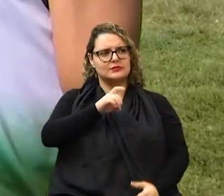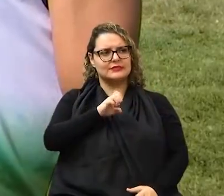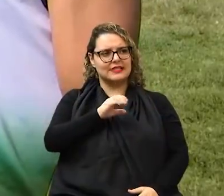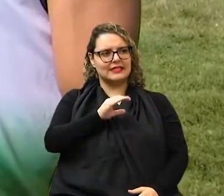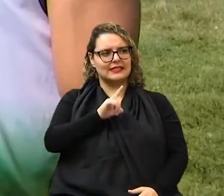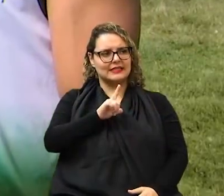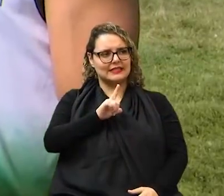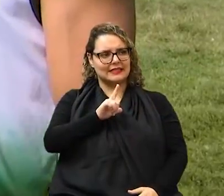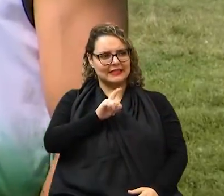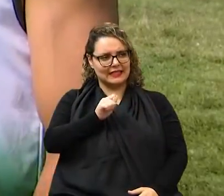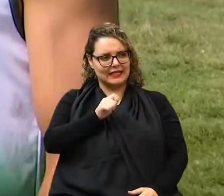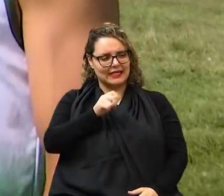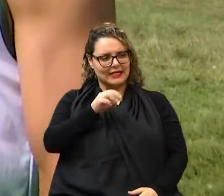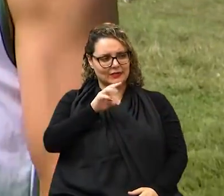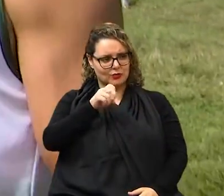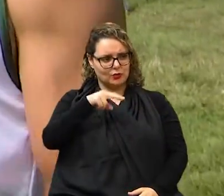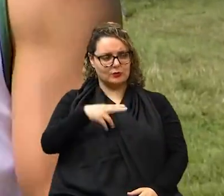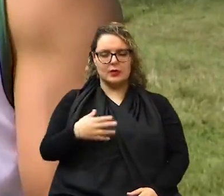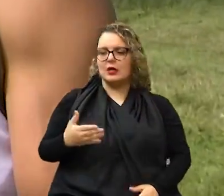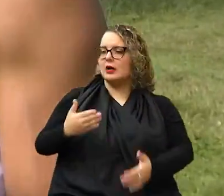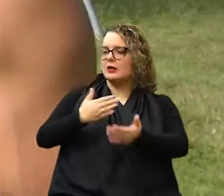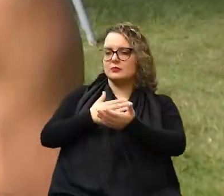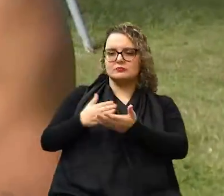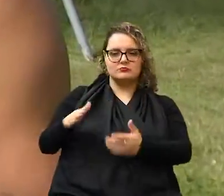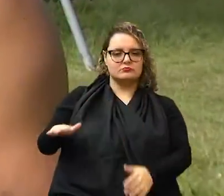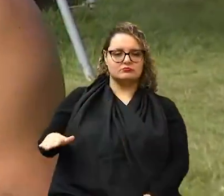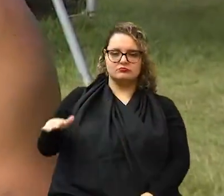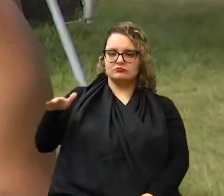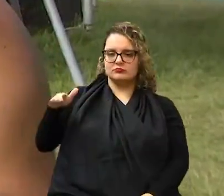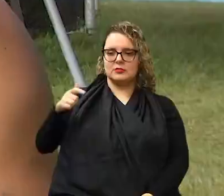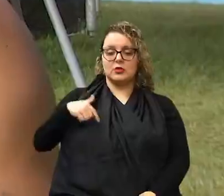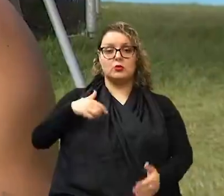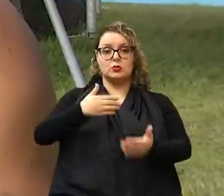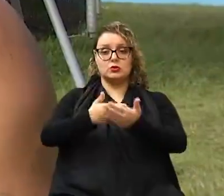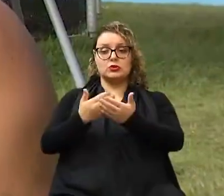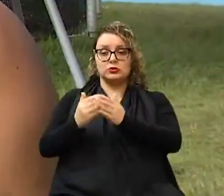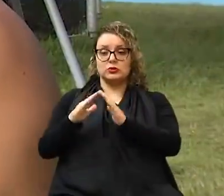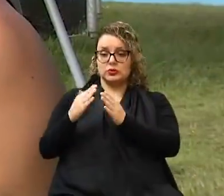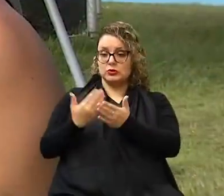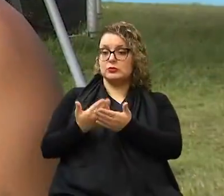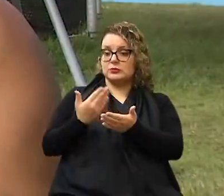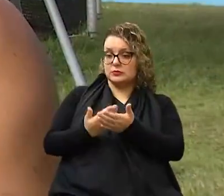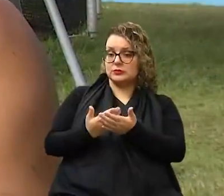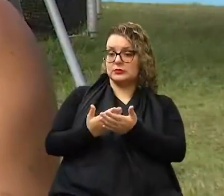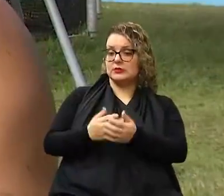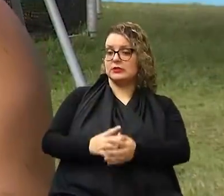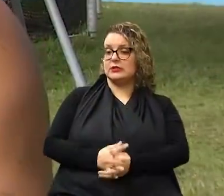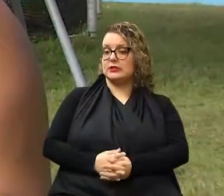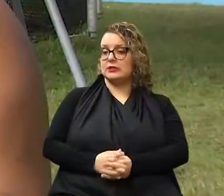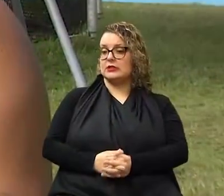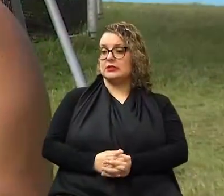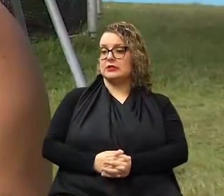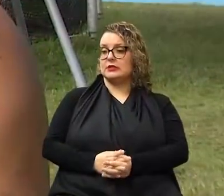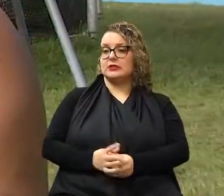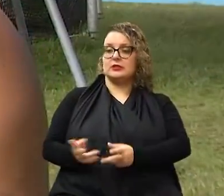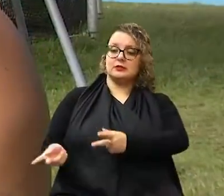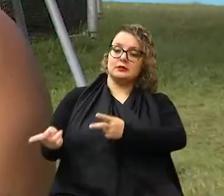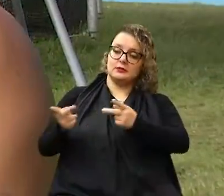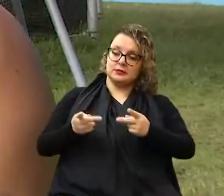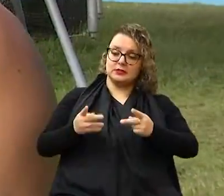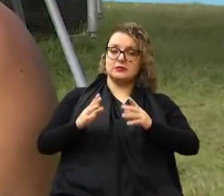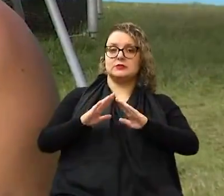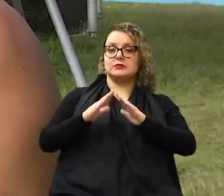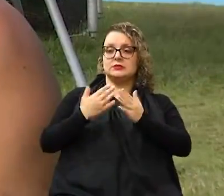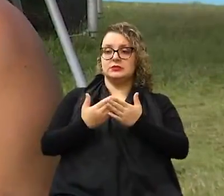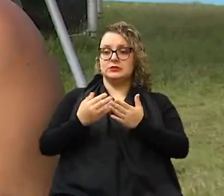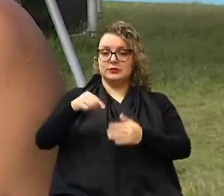pelo decathlon? Surgiu desde novo. Eu estudava numa escola e com a visita da escola aqui